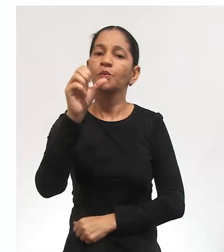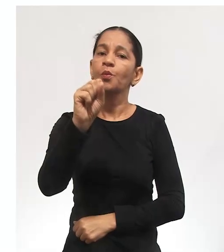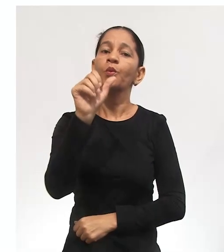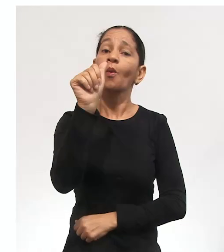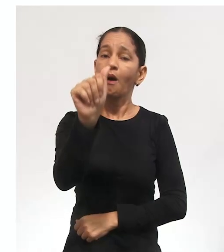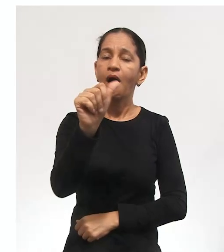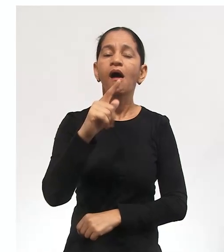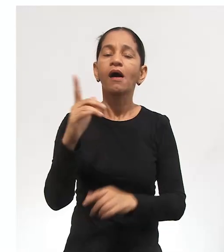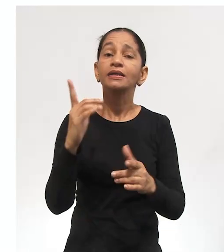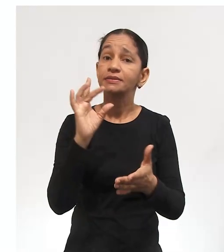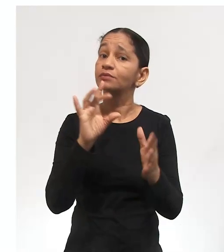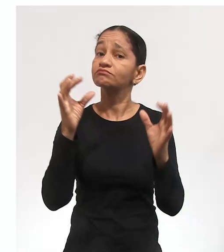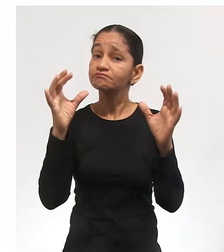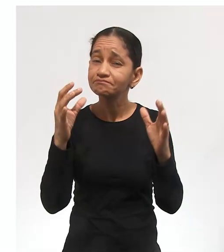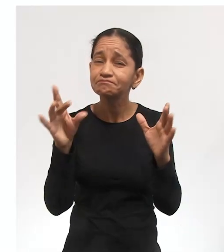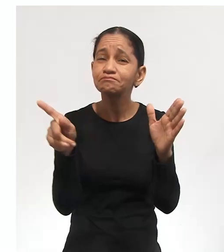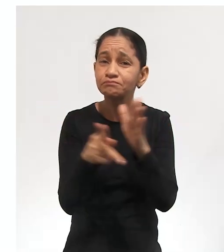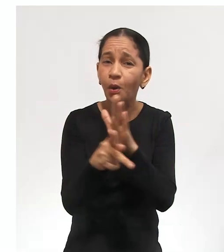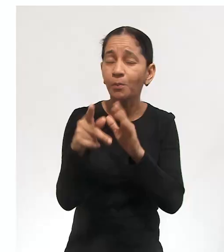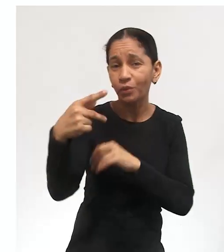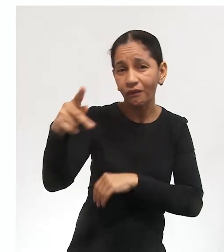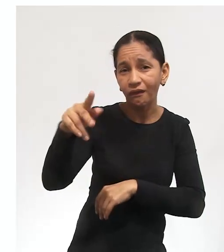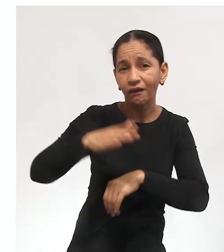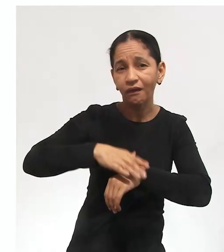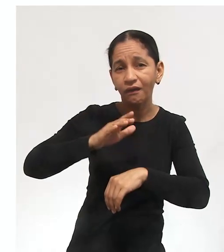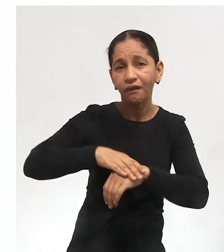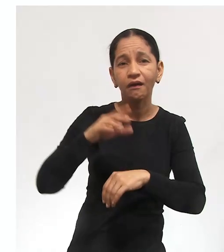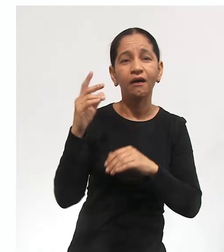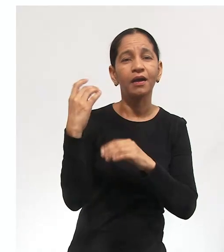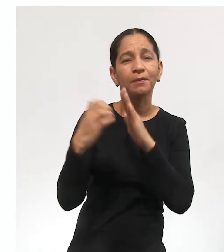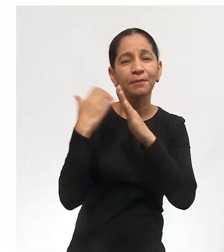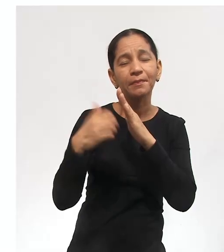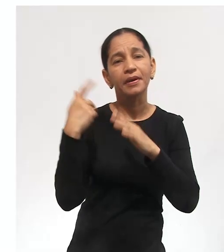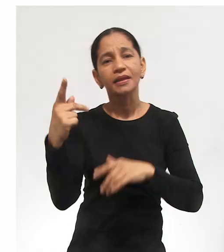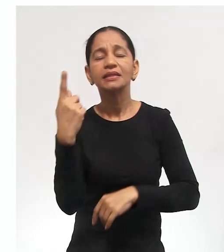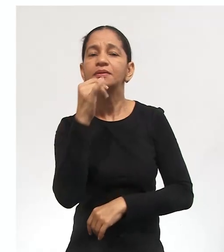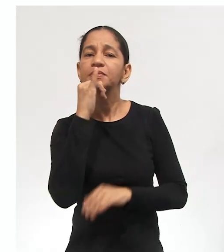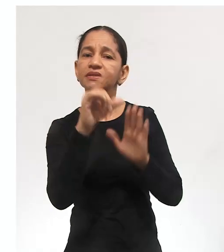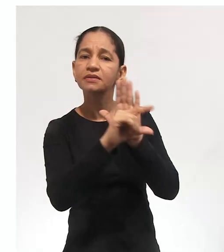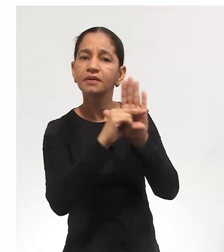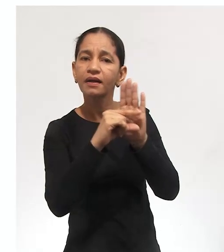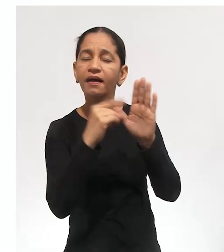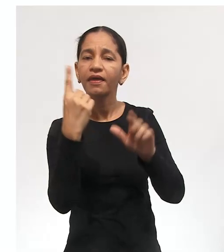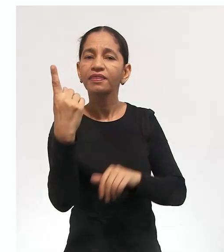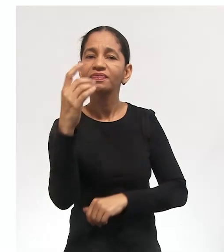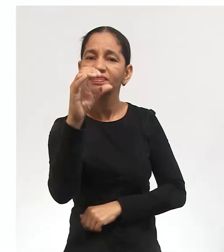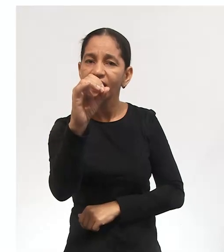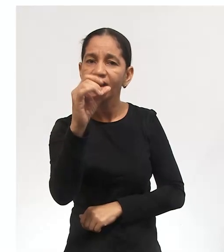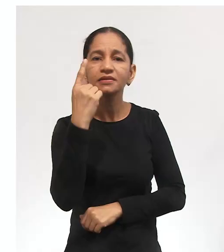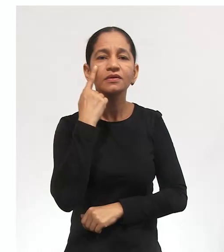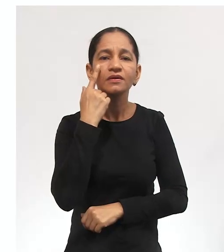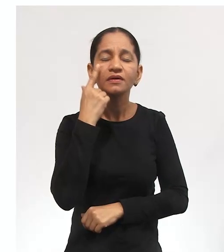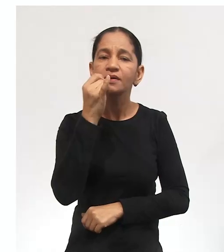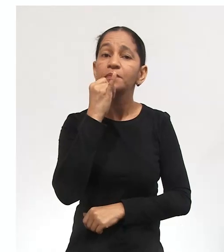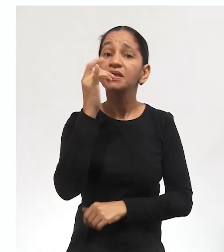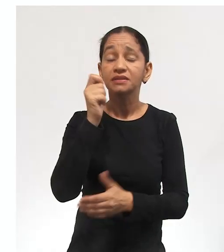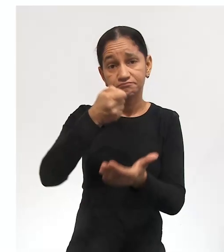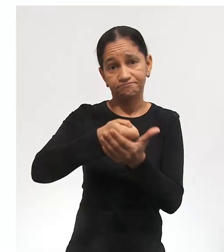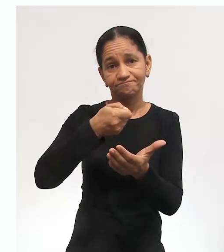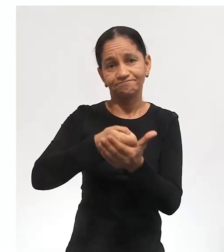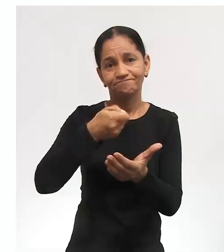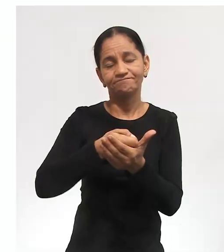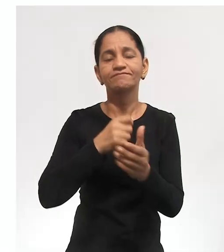caracterizada a sucessão empresarial ou de empregadores previstas nos artigos 10 e 448, as